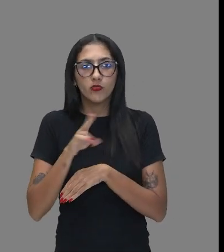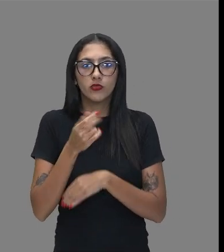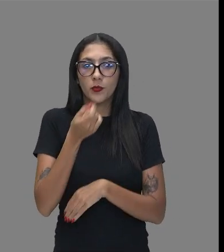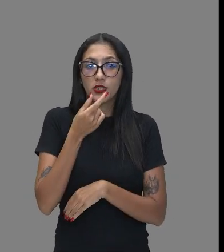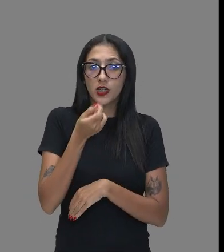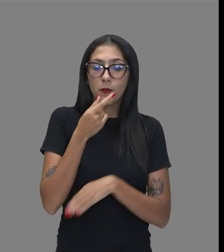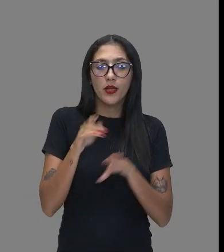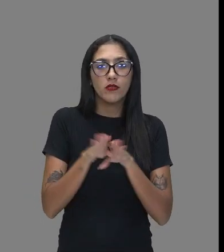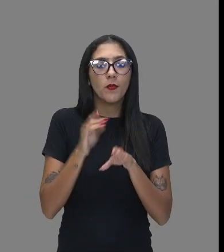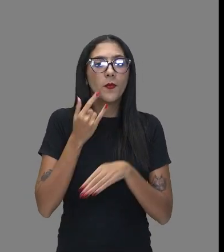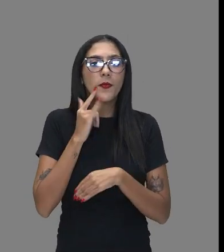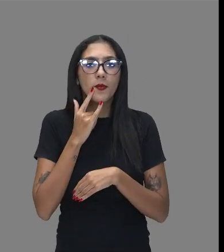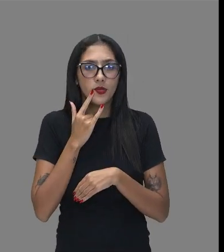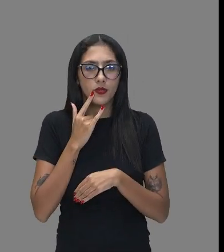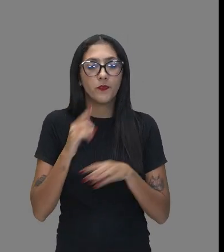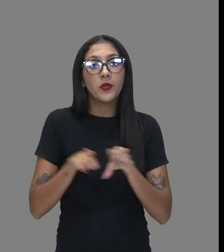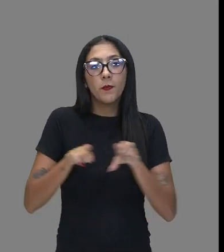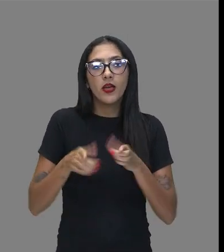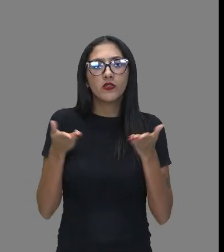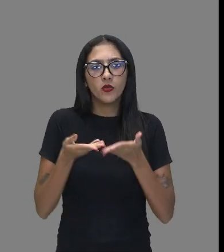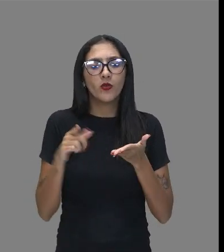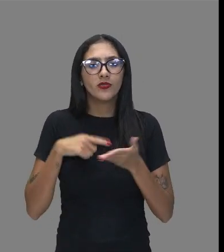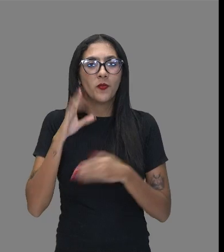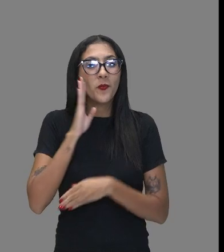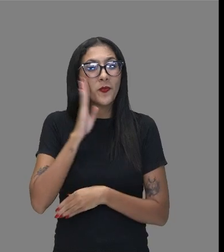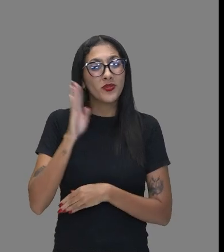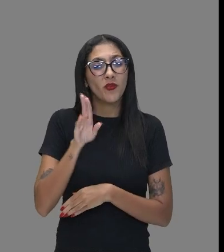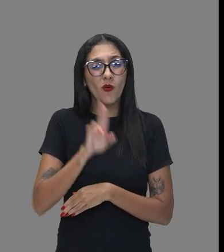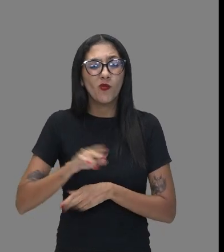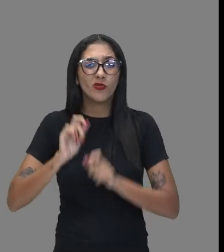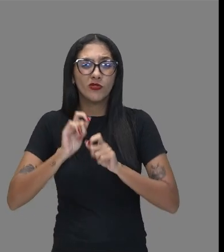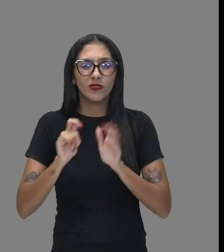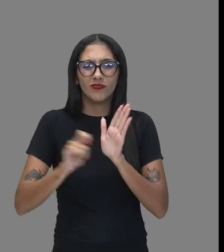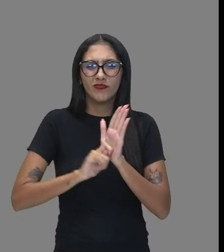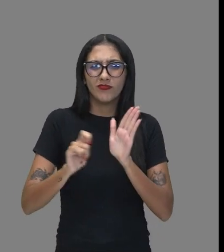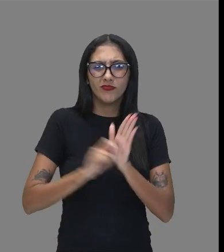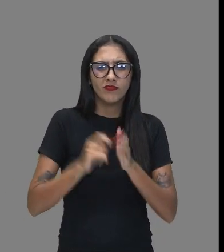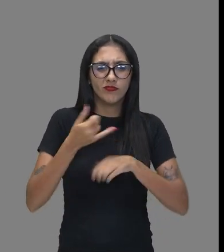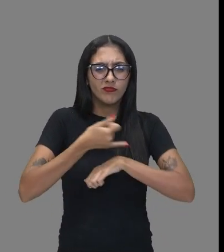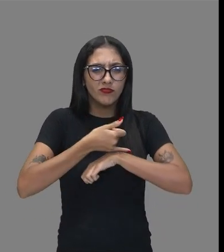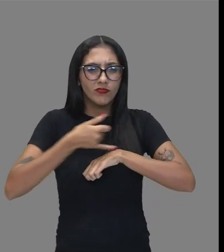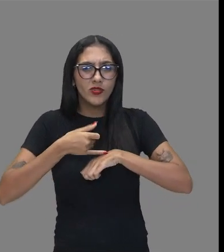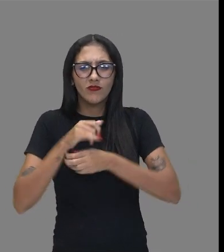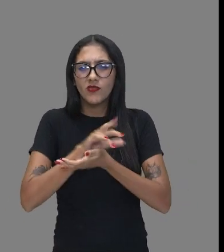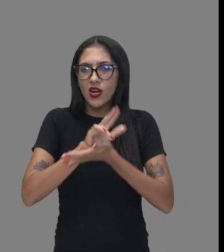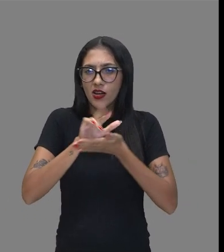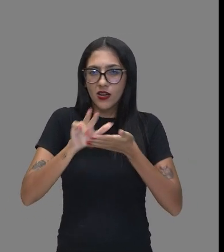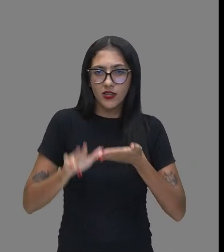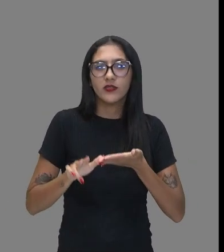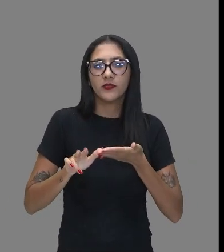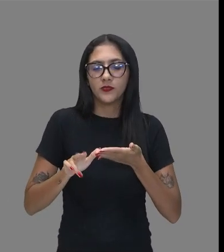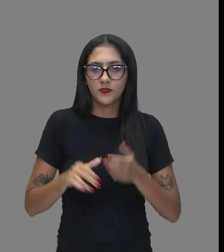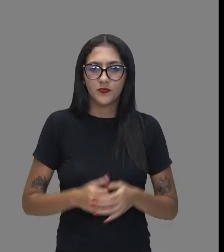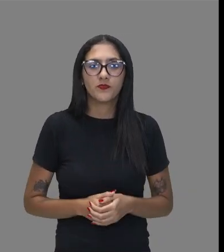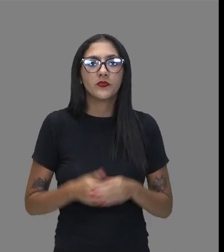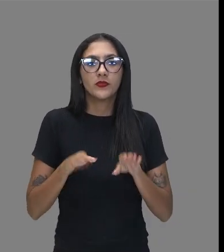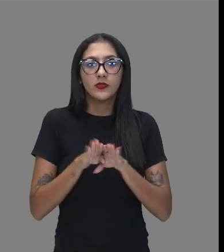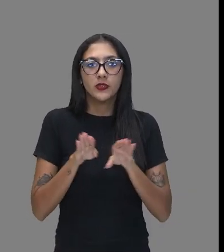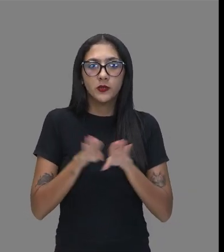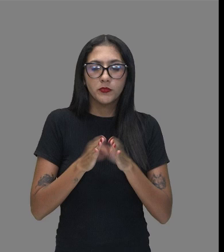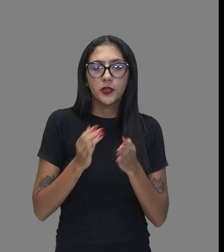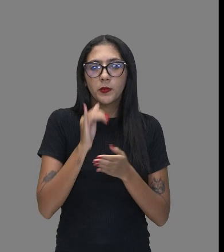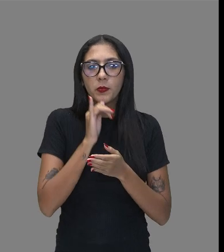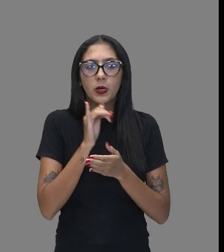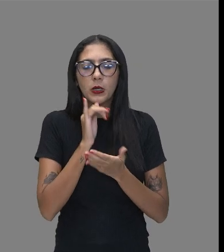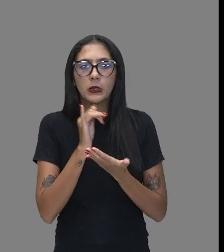bebidas, mas atualmente seu maior consumo é em drogas ilícitas que destroem a vida de inúmeras pessoas. Procurando